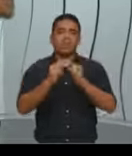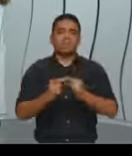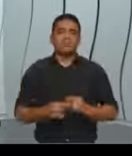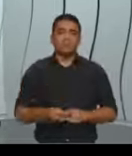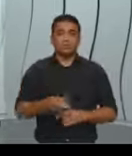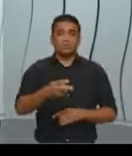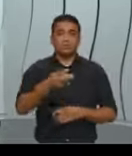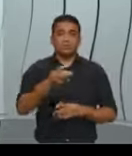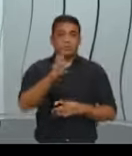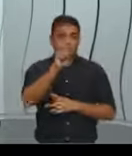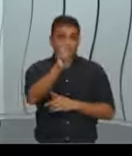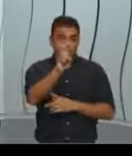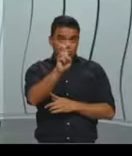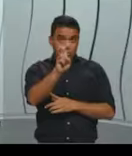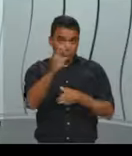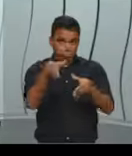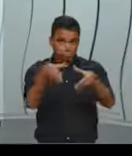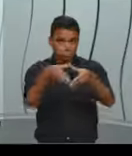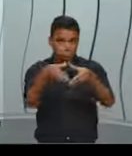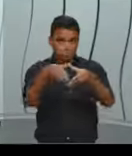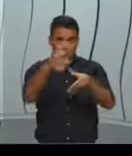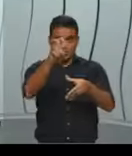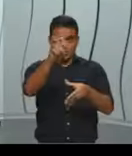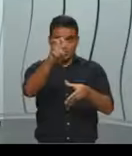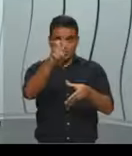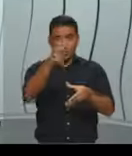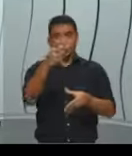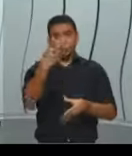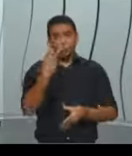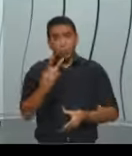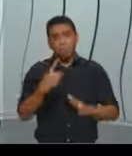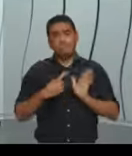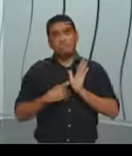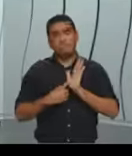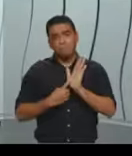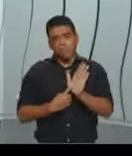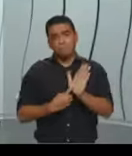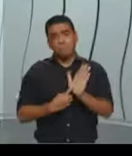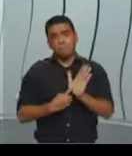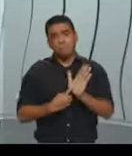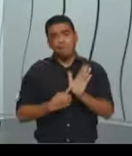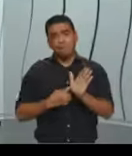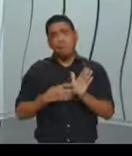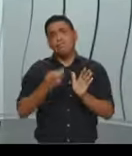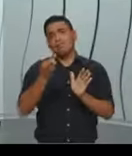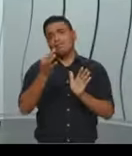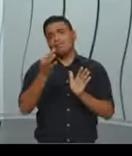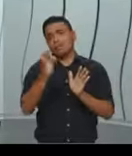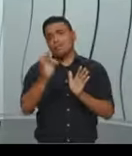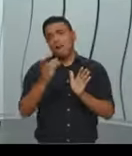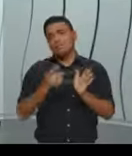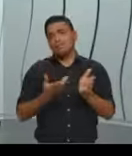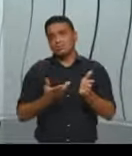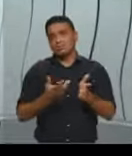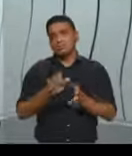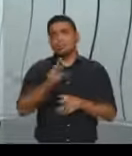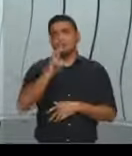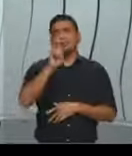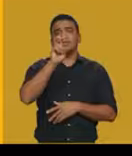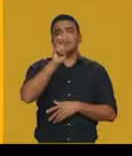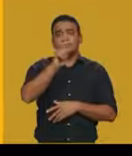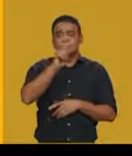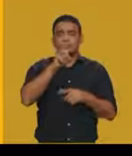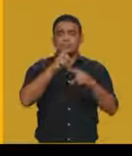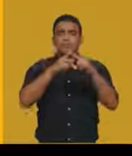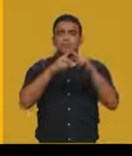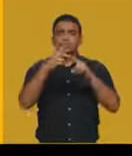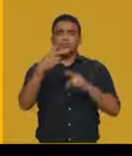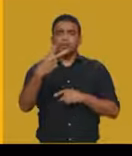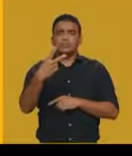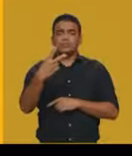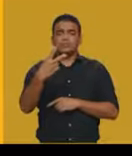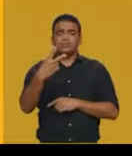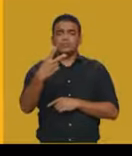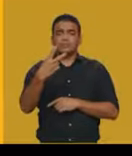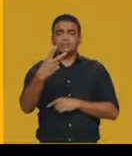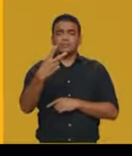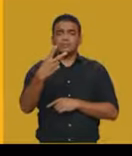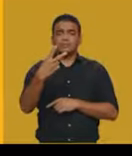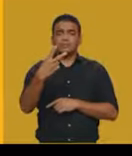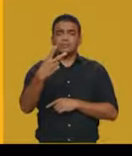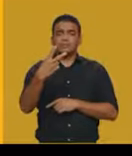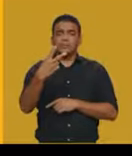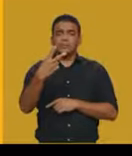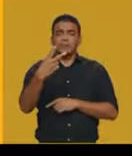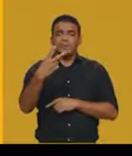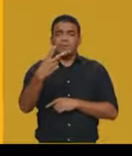que eu tenho? 5. Quantos vão apresentar? 2. Combinação 5 por 2. Vamos para a fórmula. Aqui, ó.